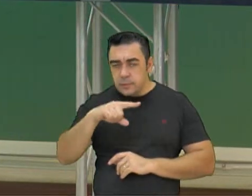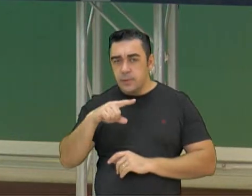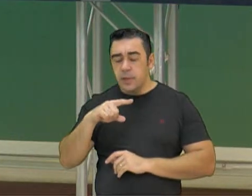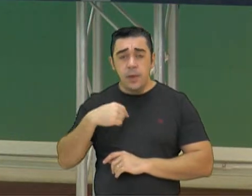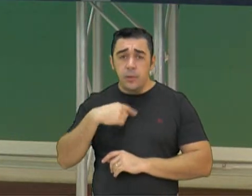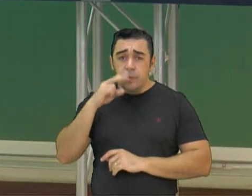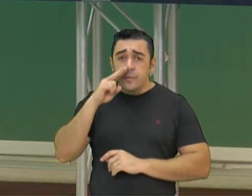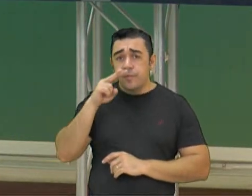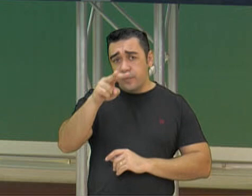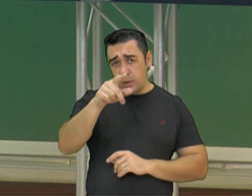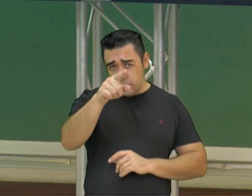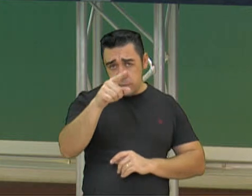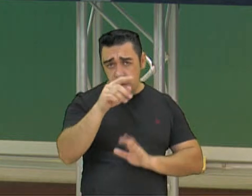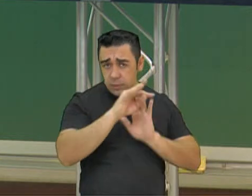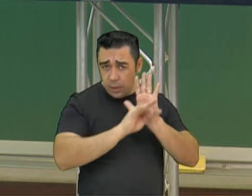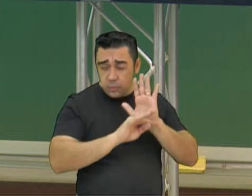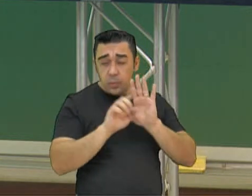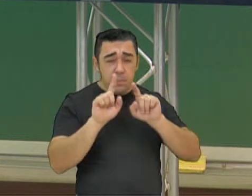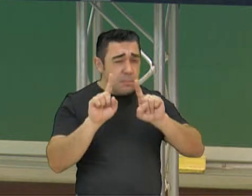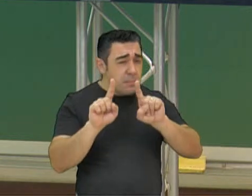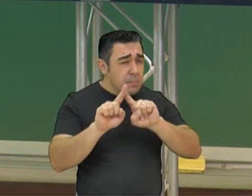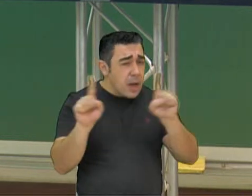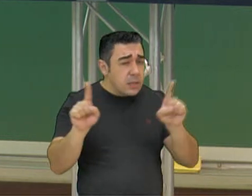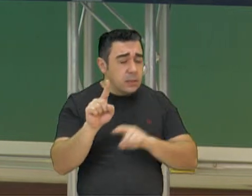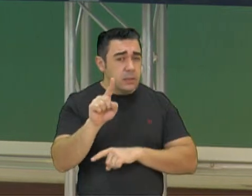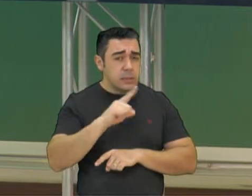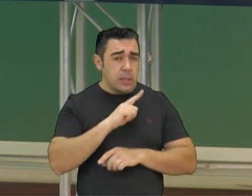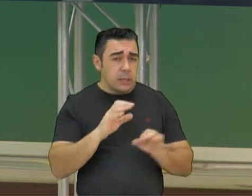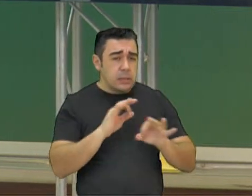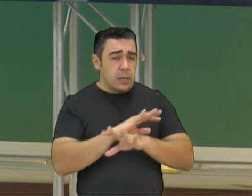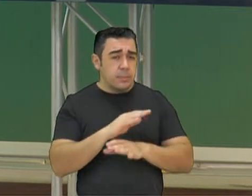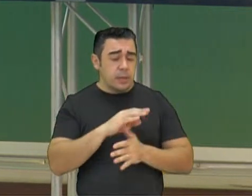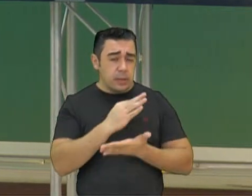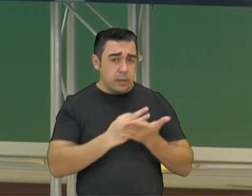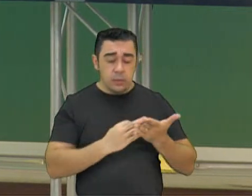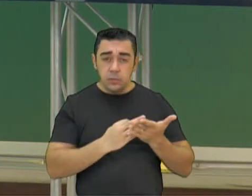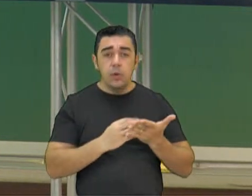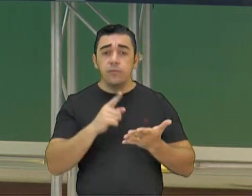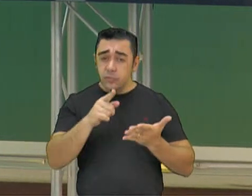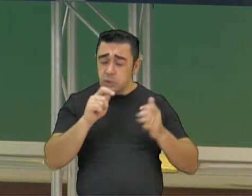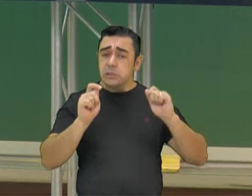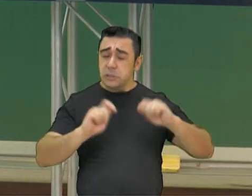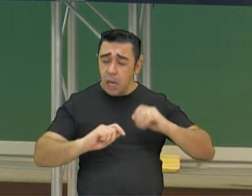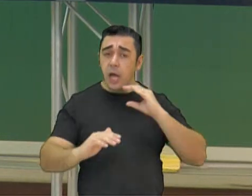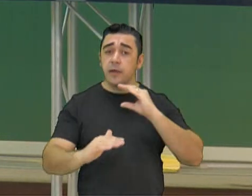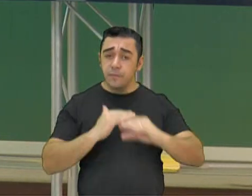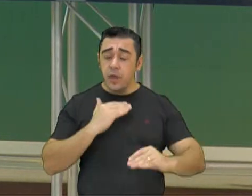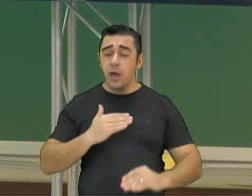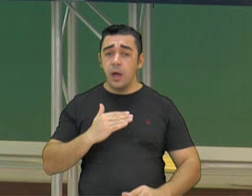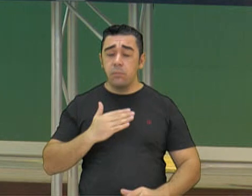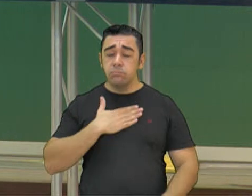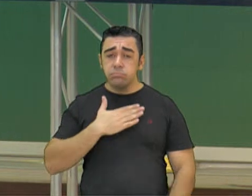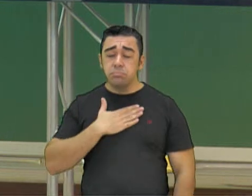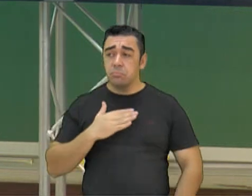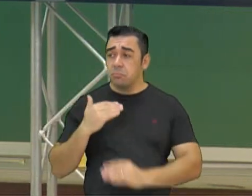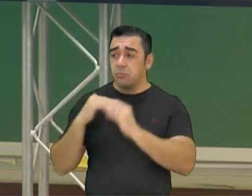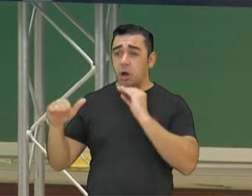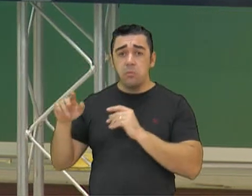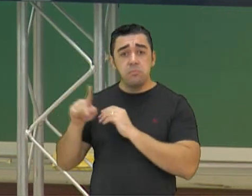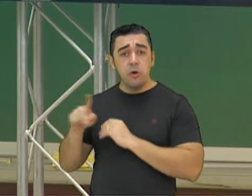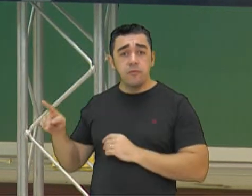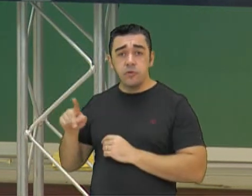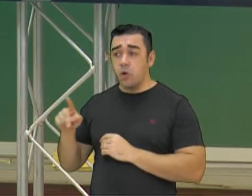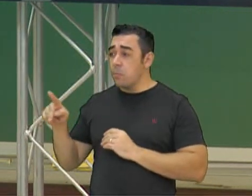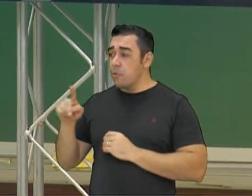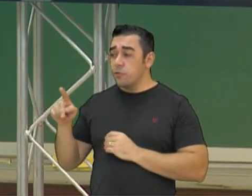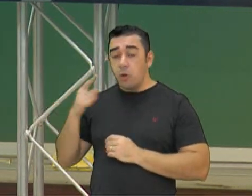consigo ver os textos de vocês, mas quando terminarmos, nada impede que você envie para o seu professor, não é? E ele possa te dar